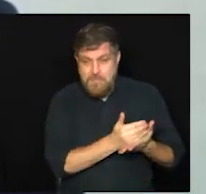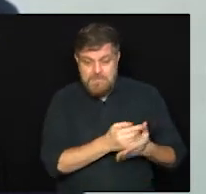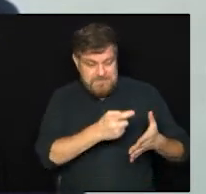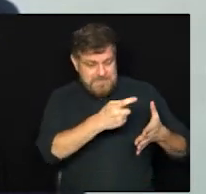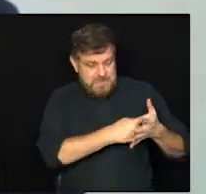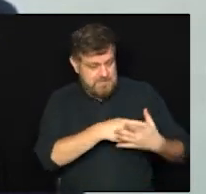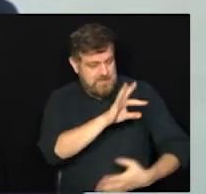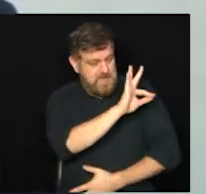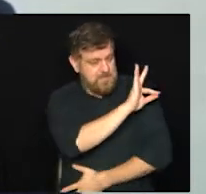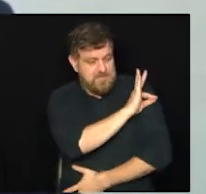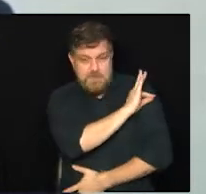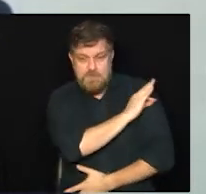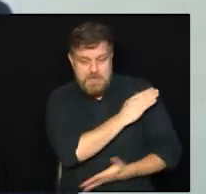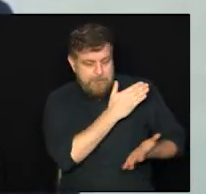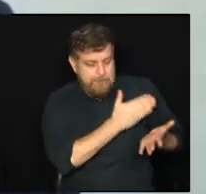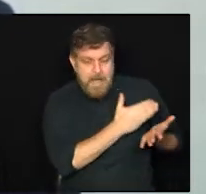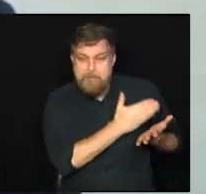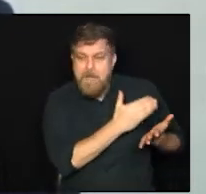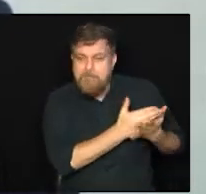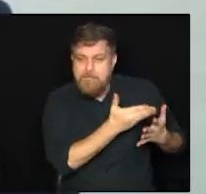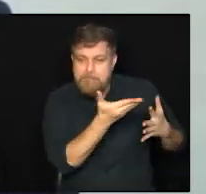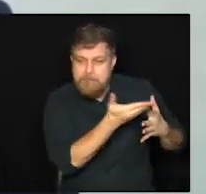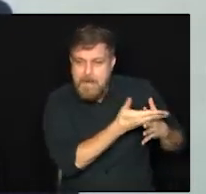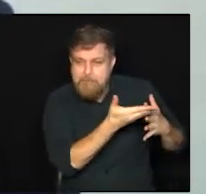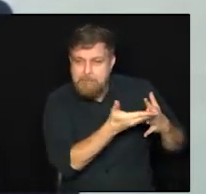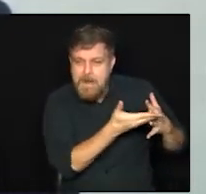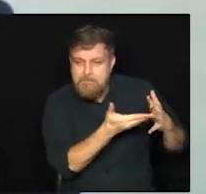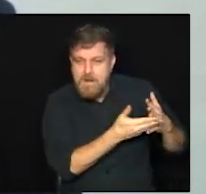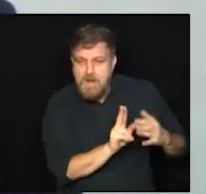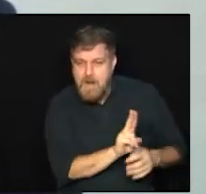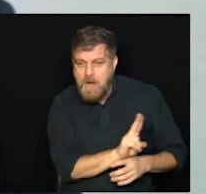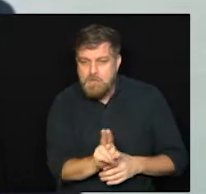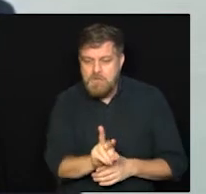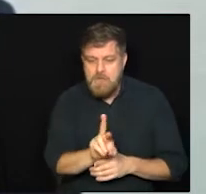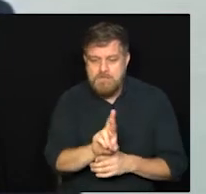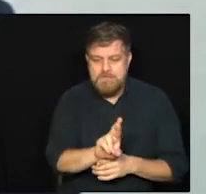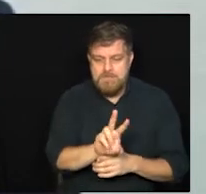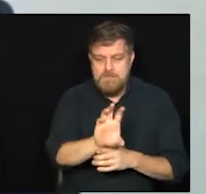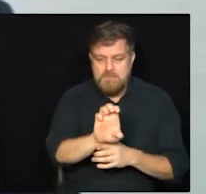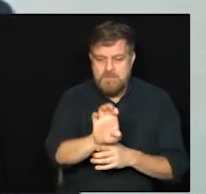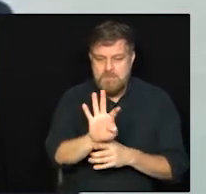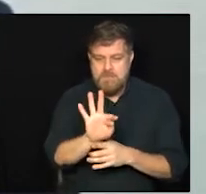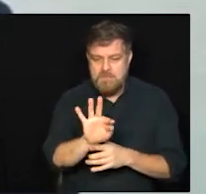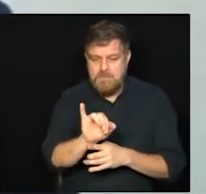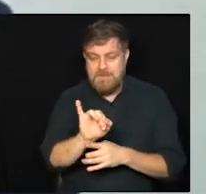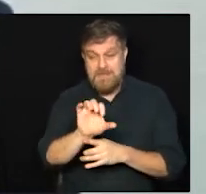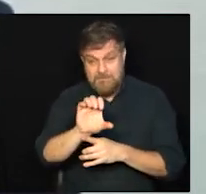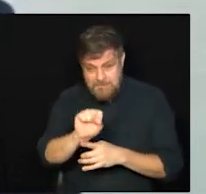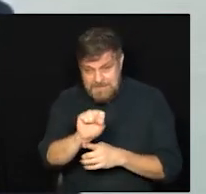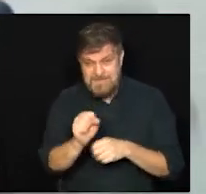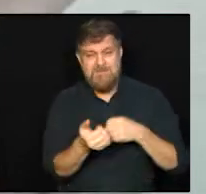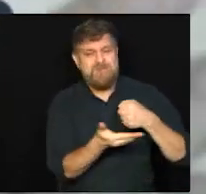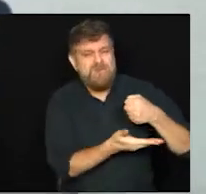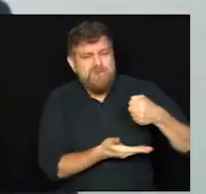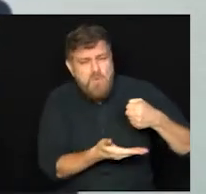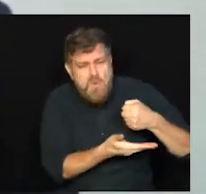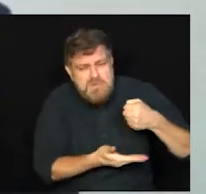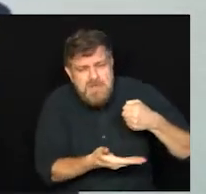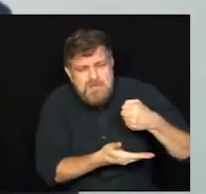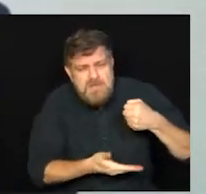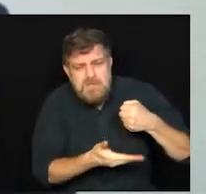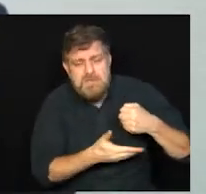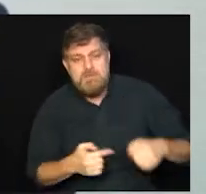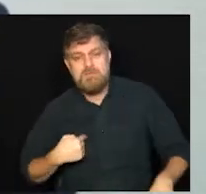projeto absolutamente fundamental. Eu também gostaria de comentar